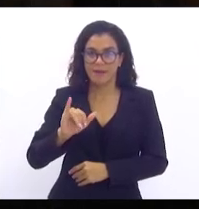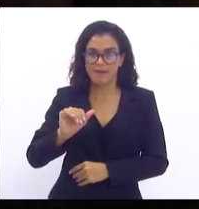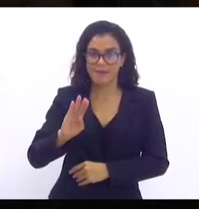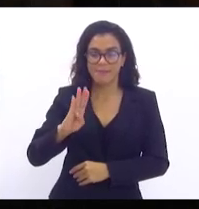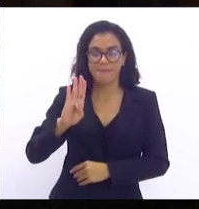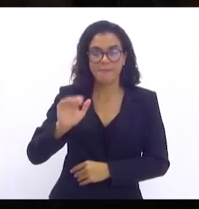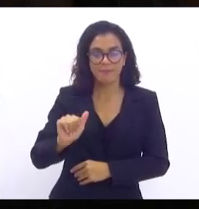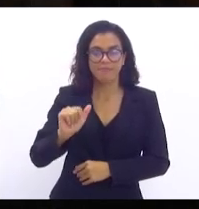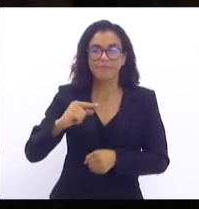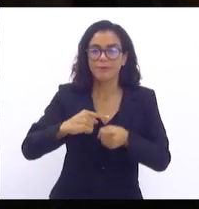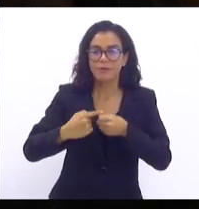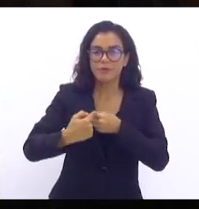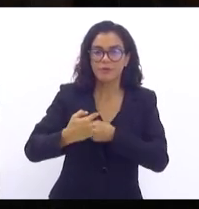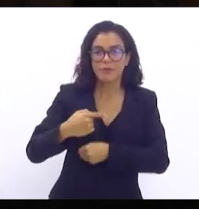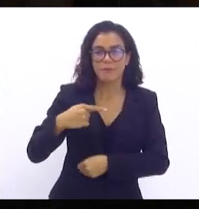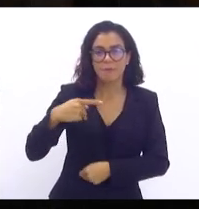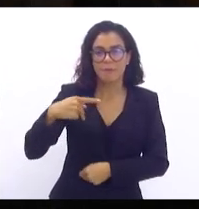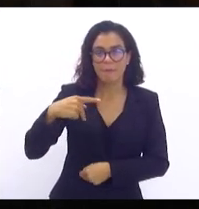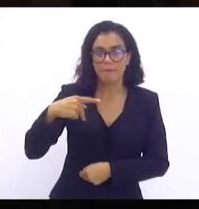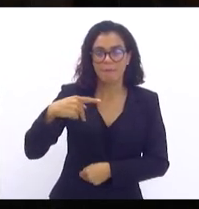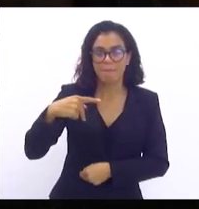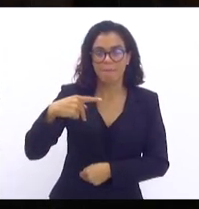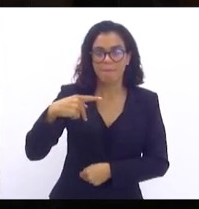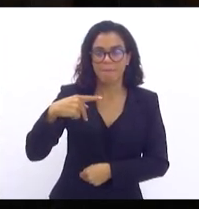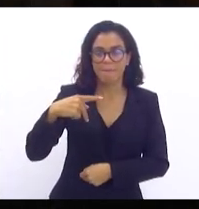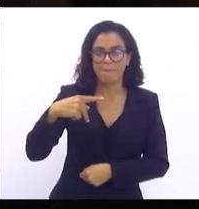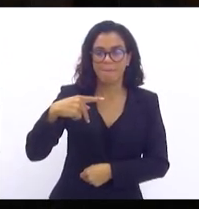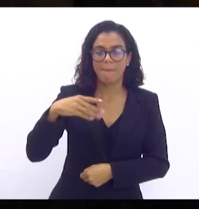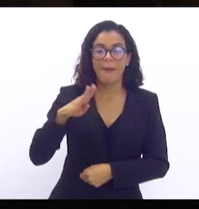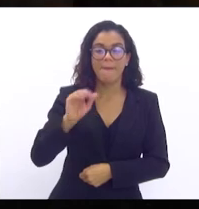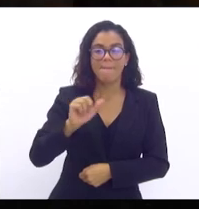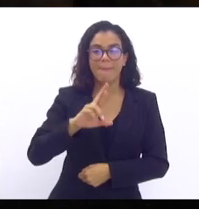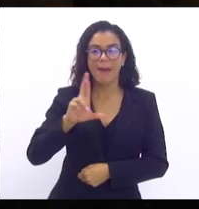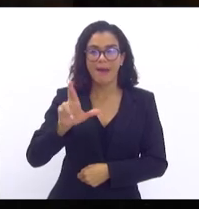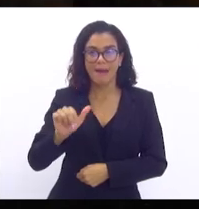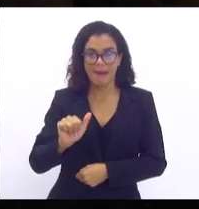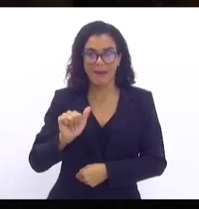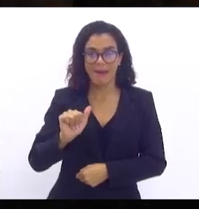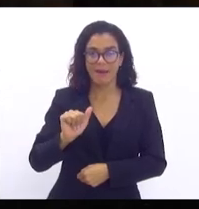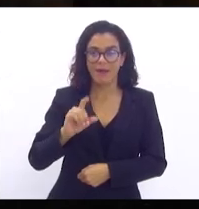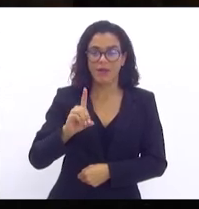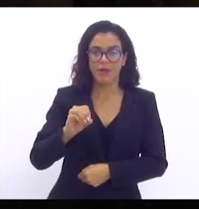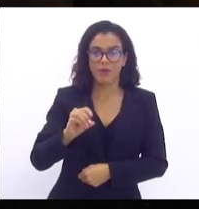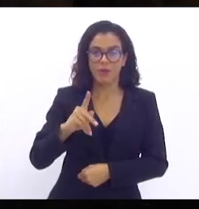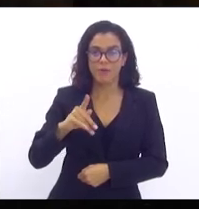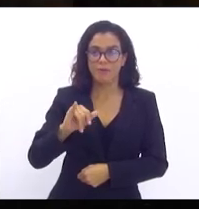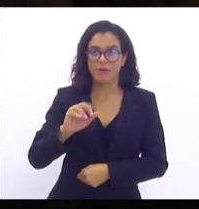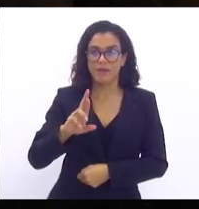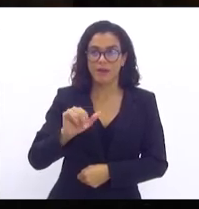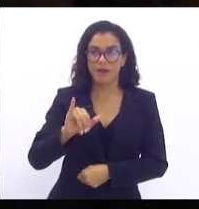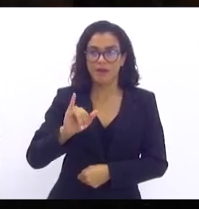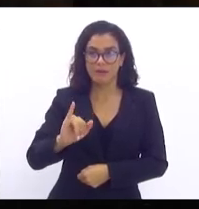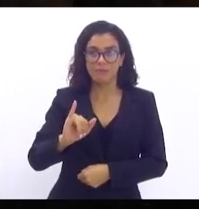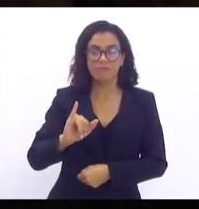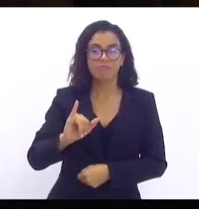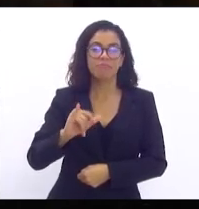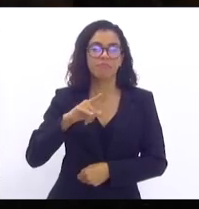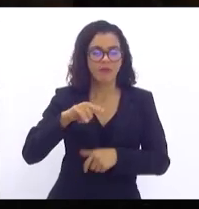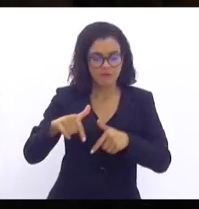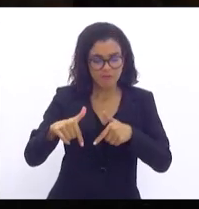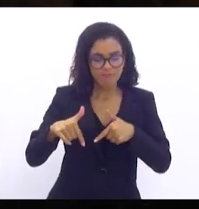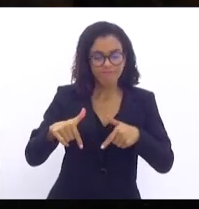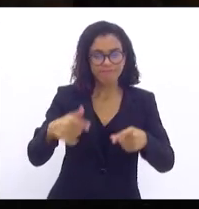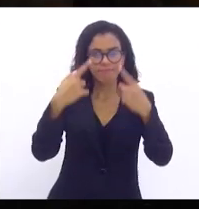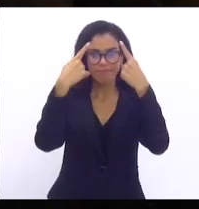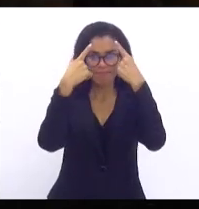Piraí, o prefeito do PROS, Mário Esteves, teve uma declaração absurdamente revoltante para